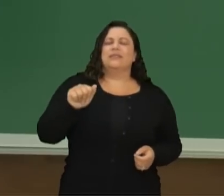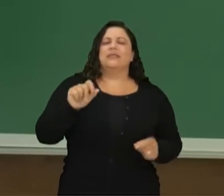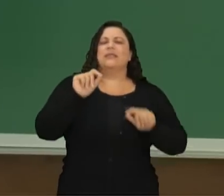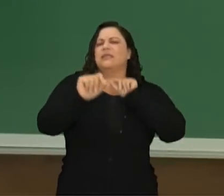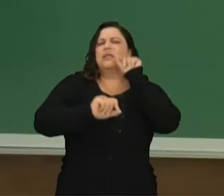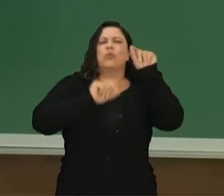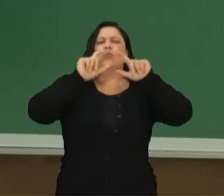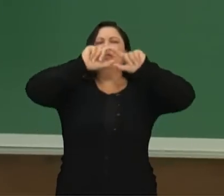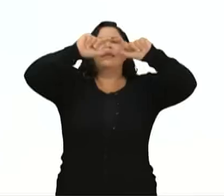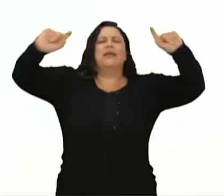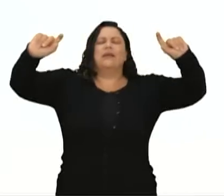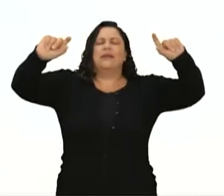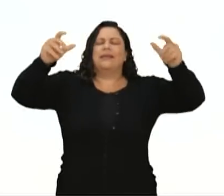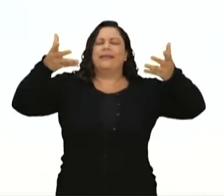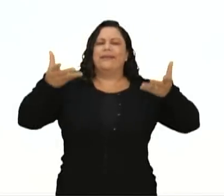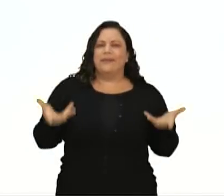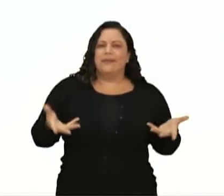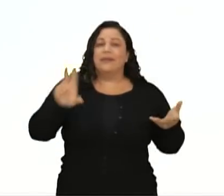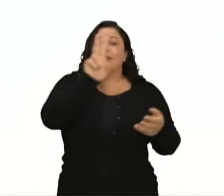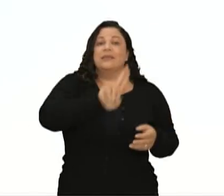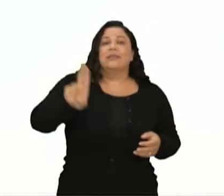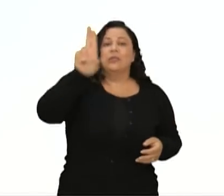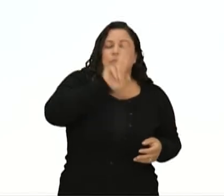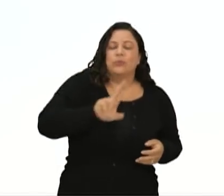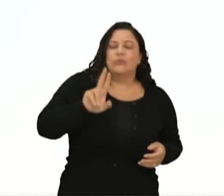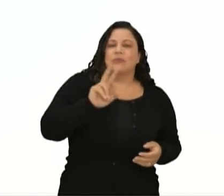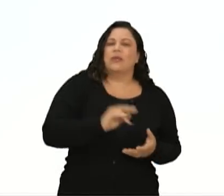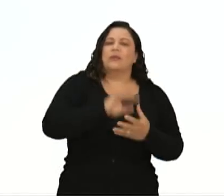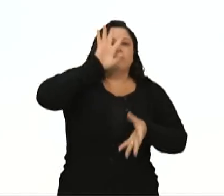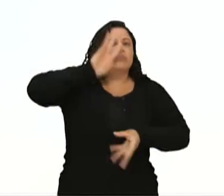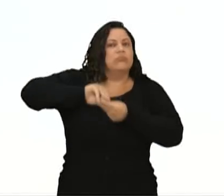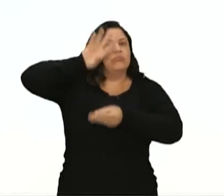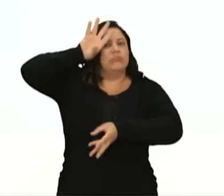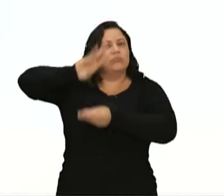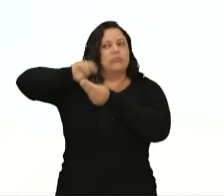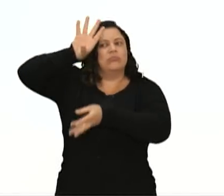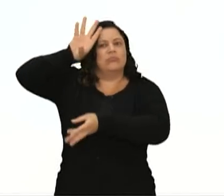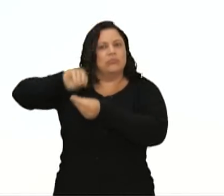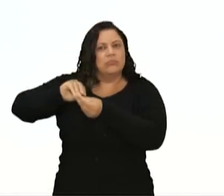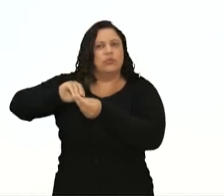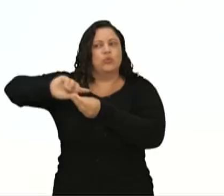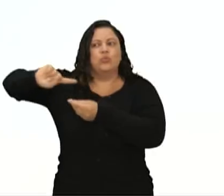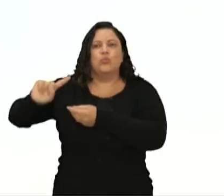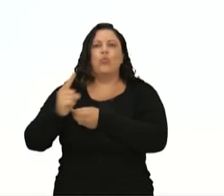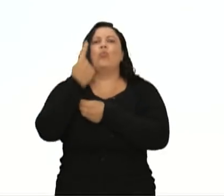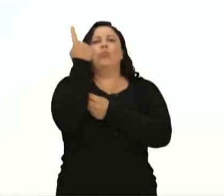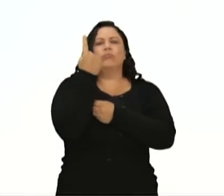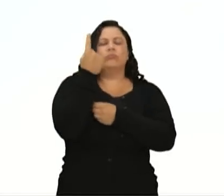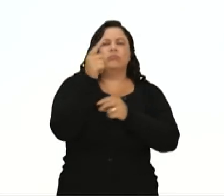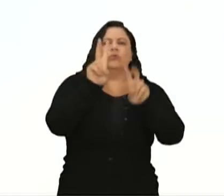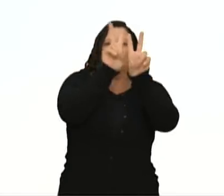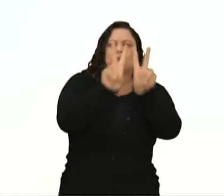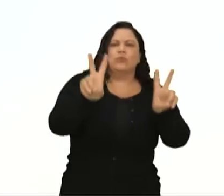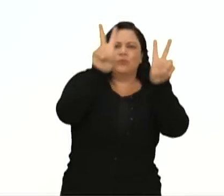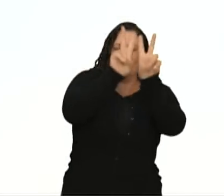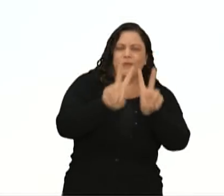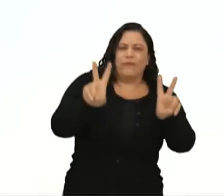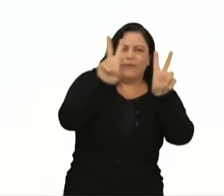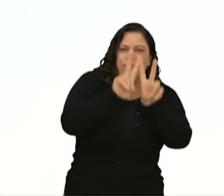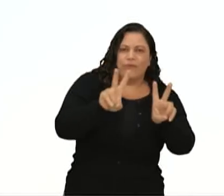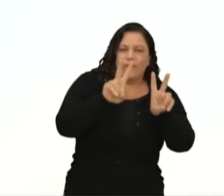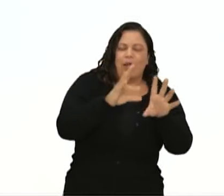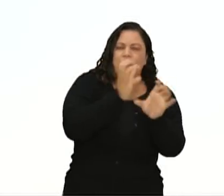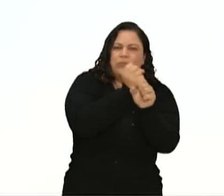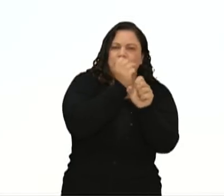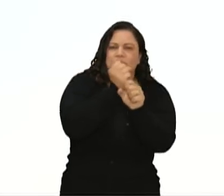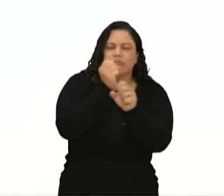são? Elas são utilizadas para resumir em um único valor o conjunto de dados observados